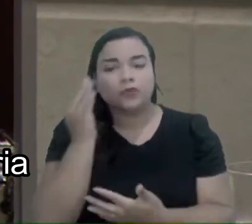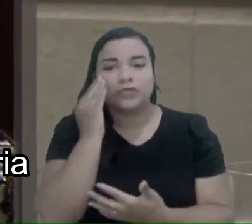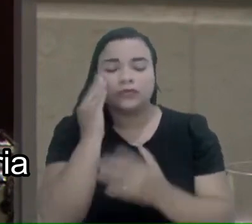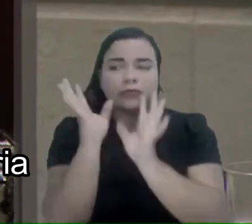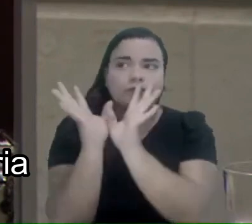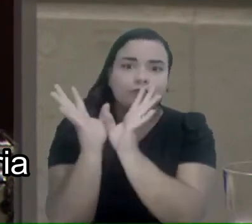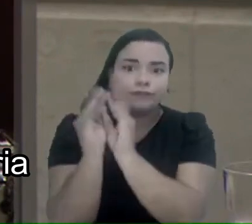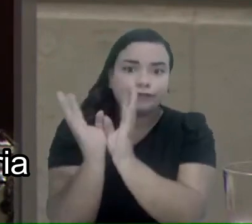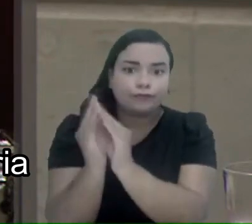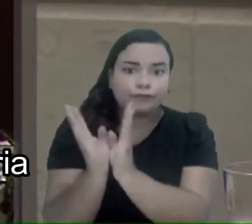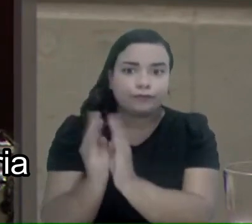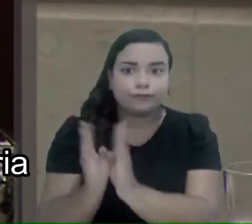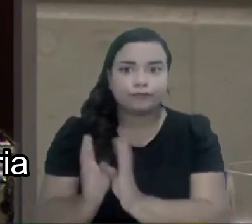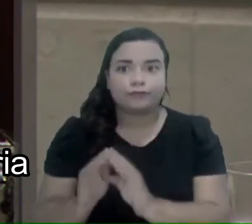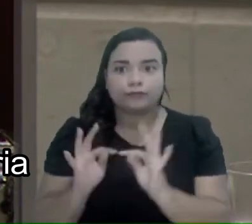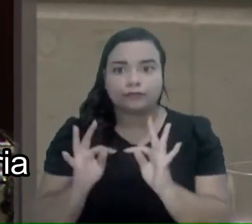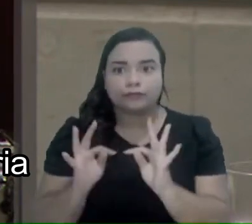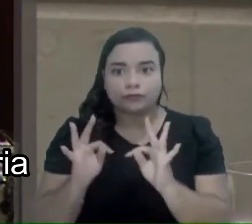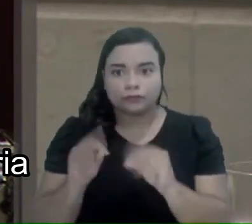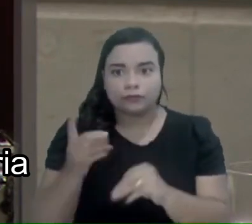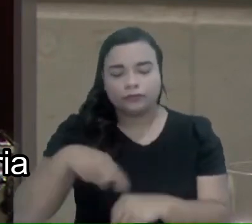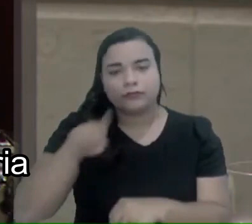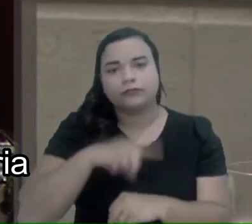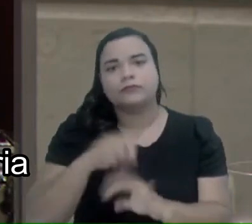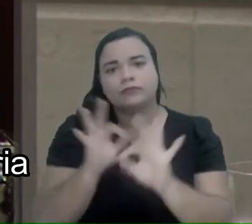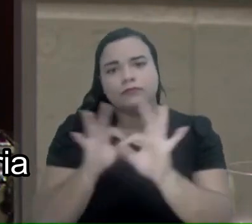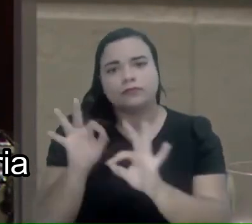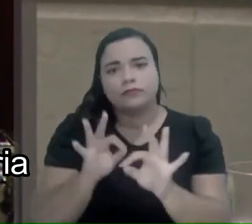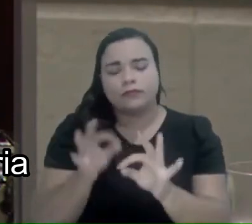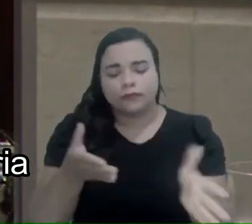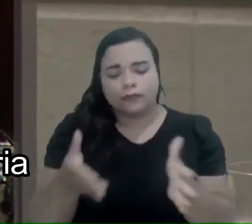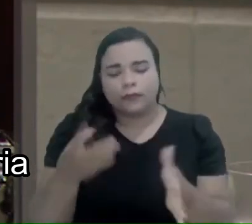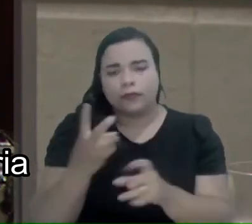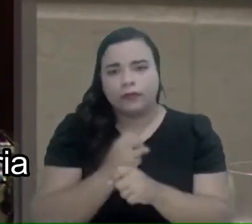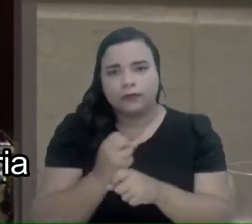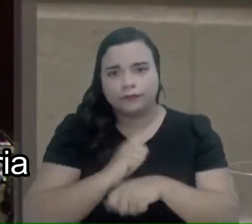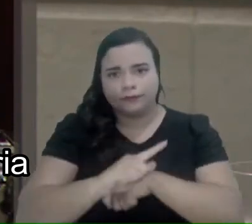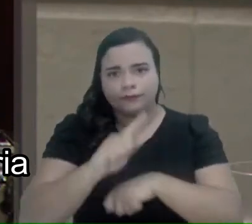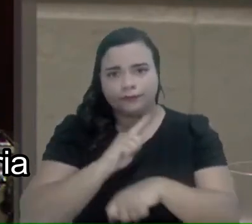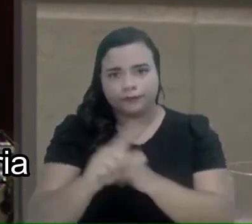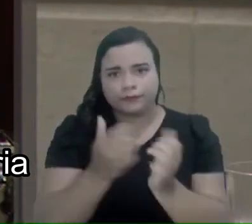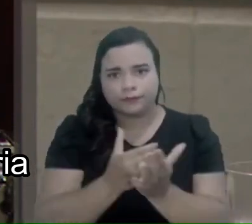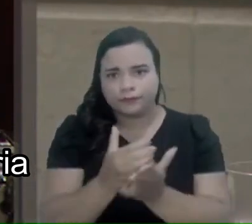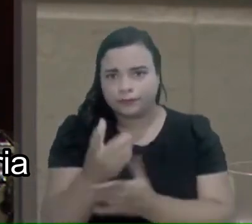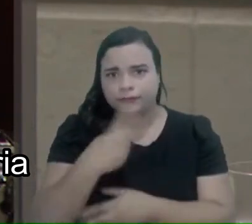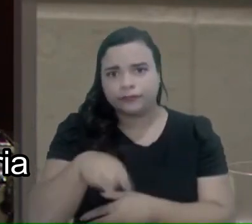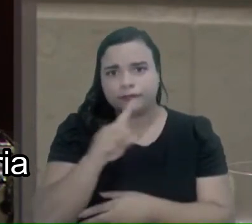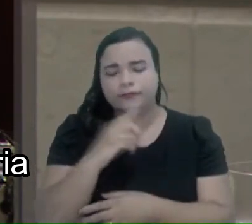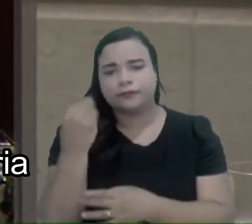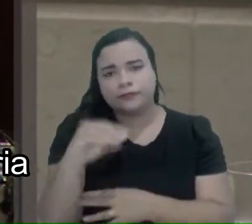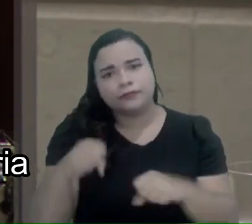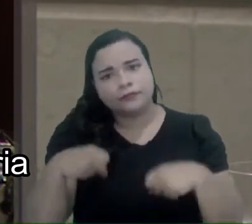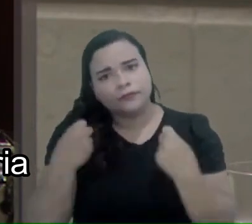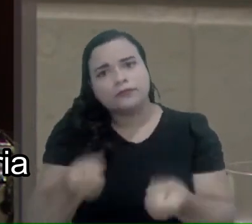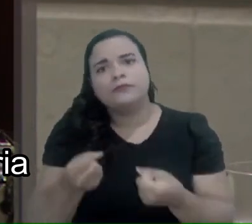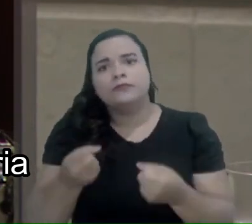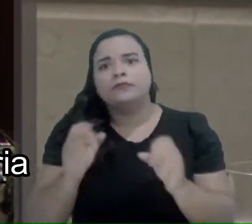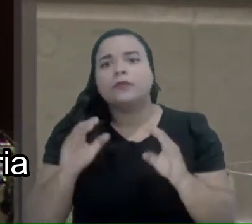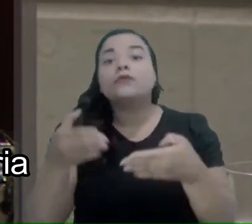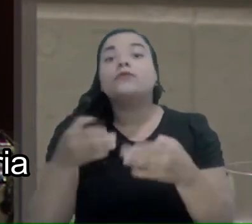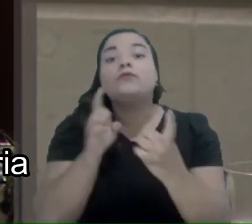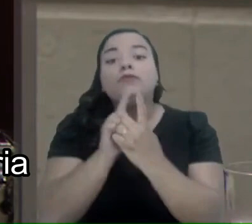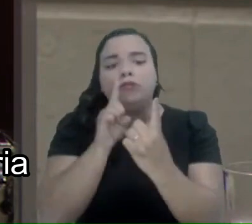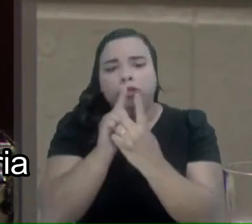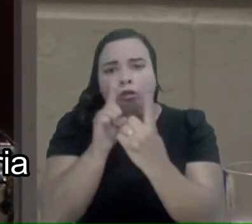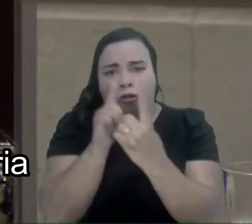overview de tudo que nós fizemos nesses dois primeiros anos da gestão, de como a gente colocou energia para o atendimento das